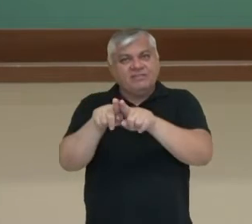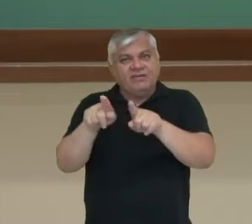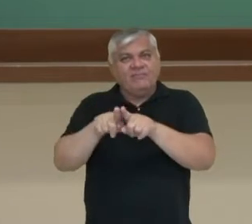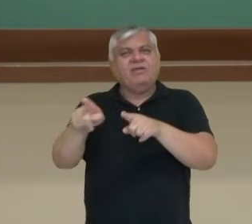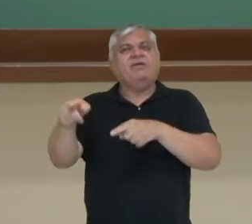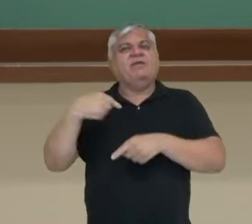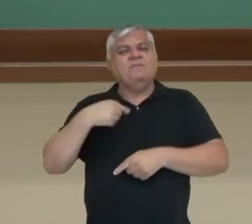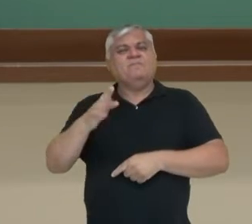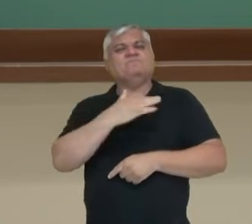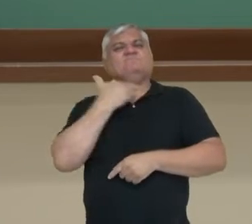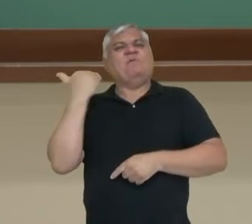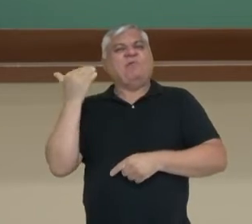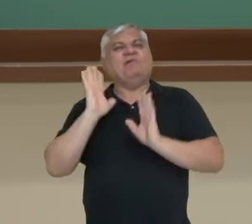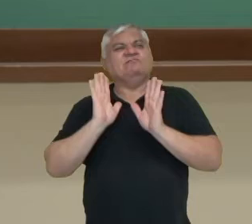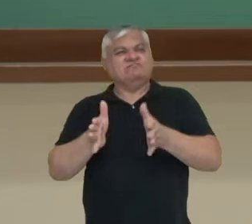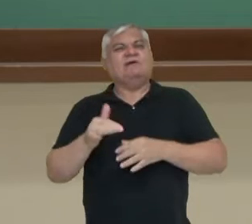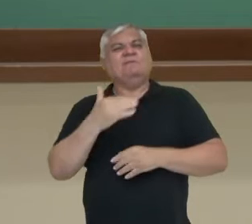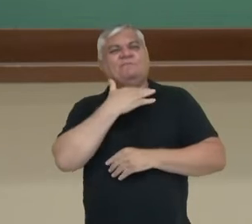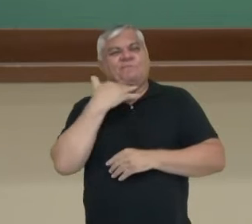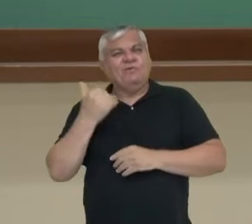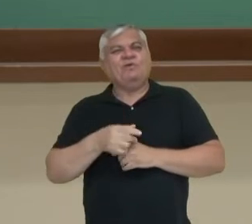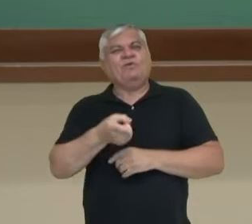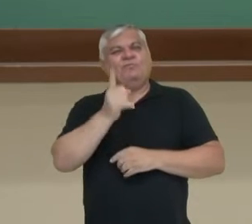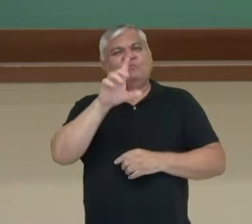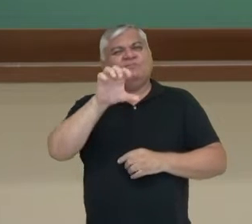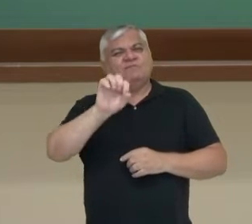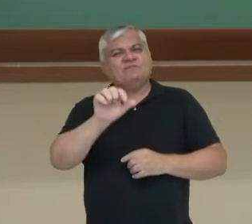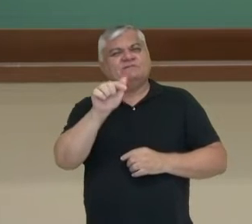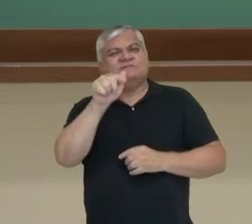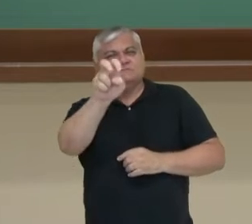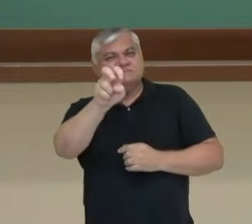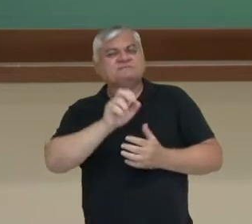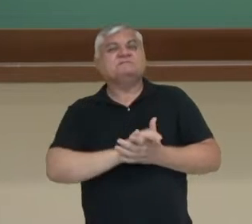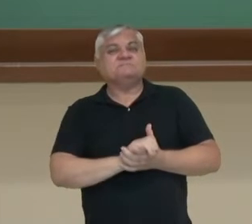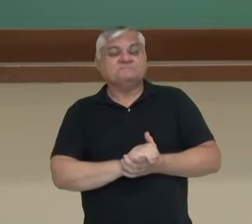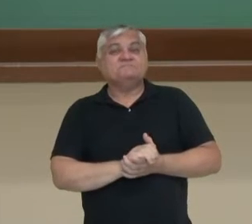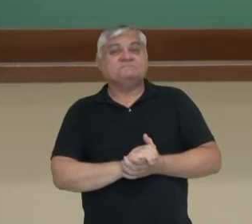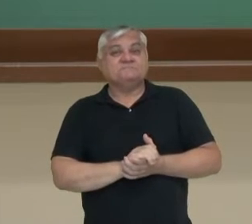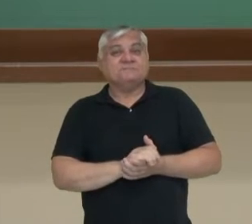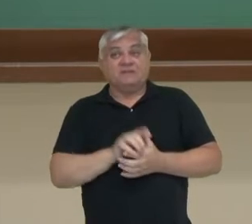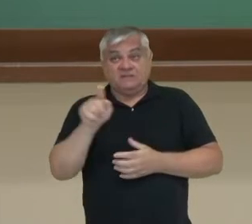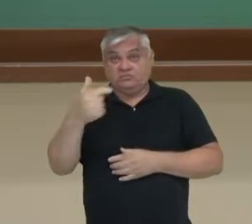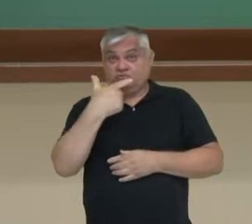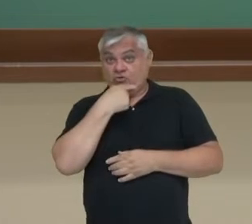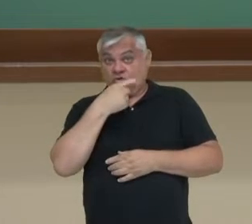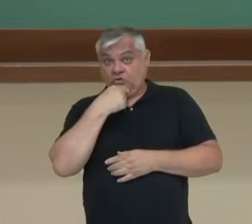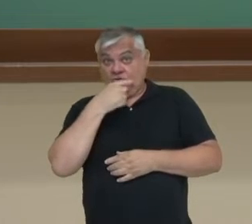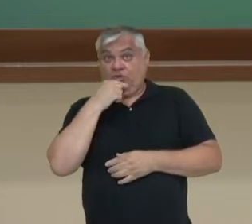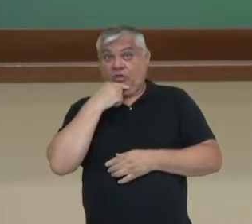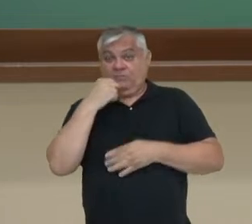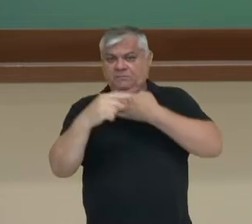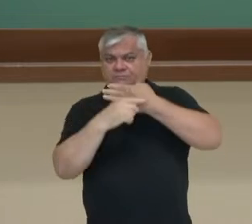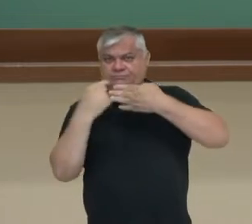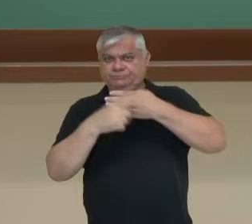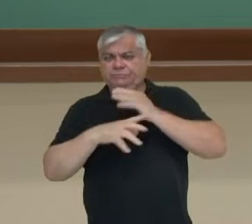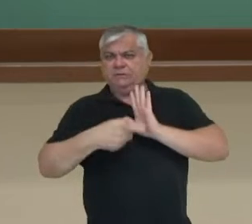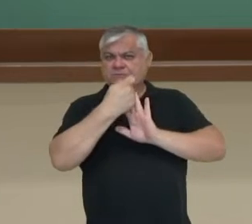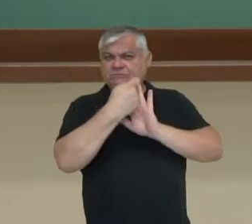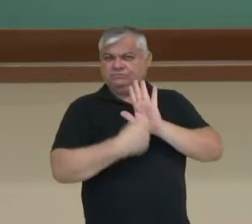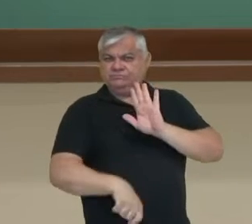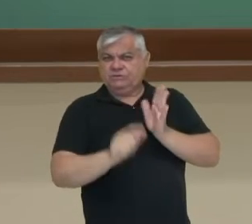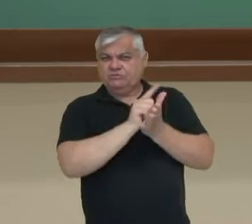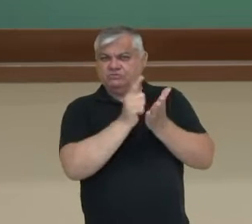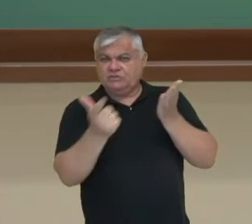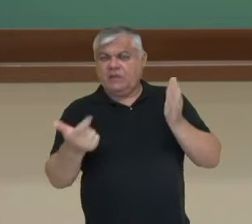tortura no DOI-CODE em 1975. Certo? Esse jornalista ele foi convocado ali para se explicar, ele